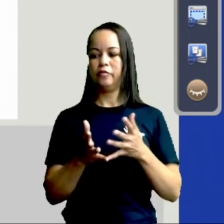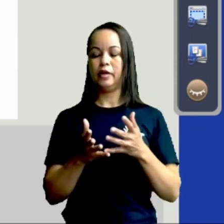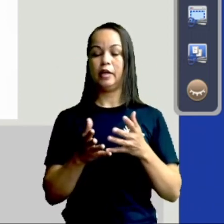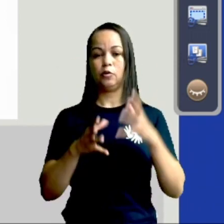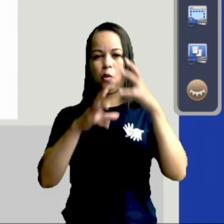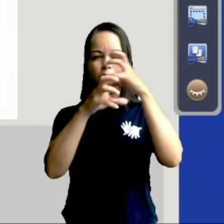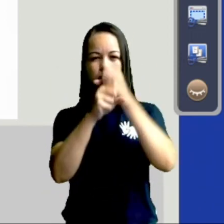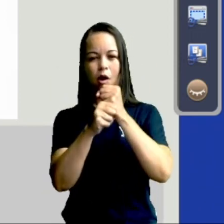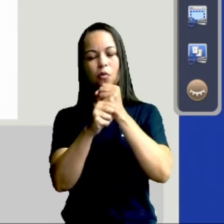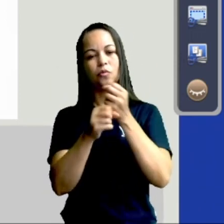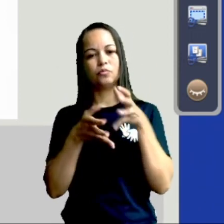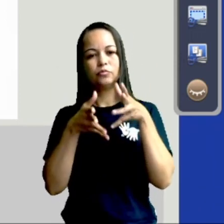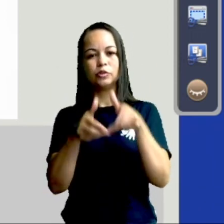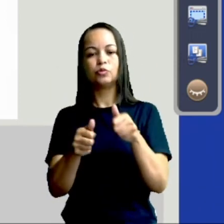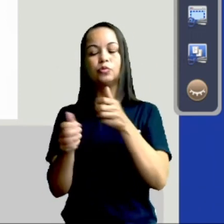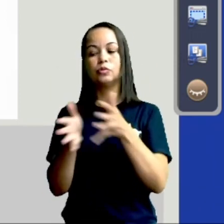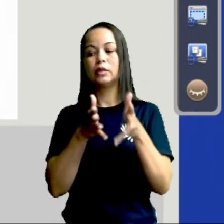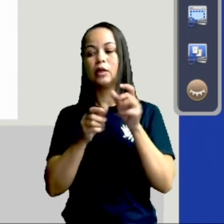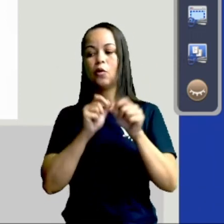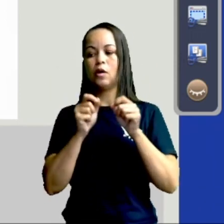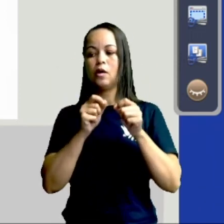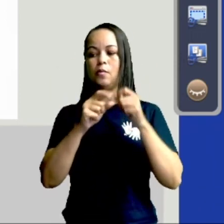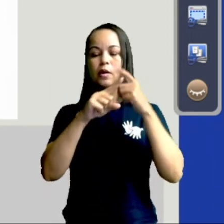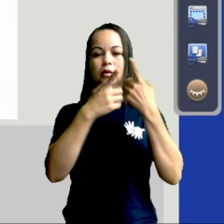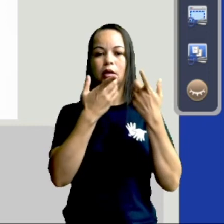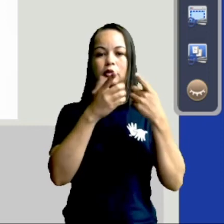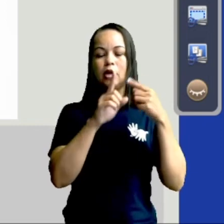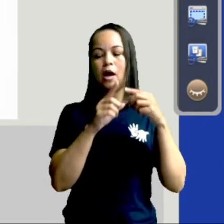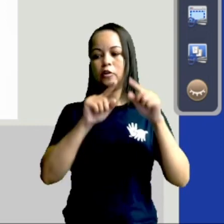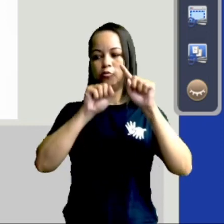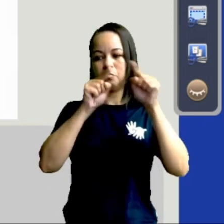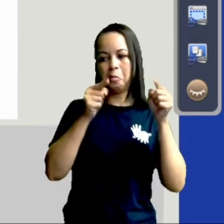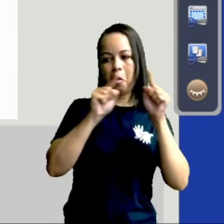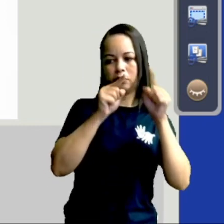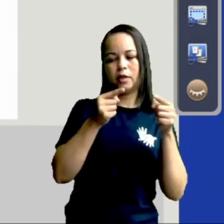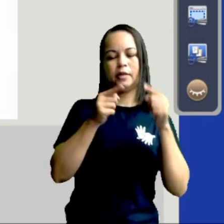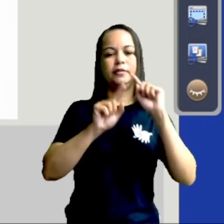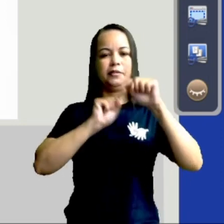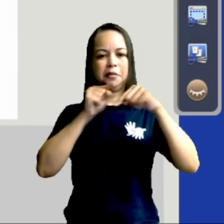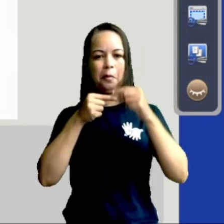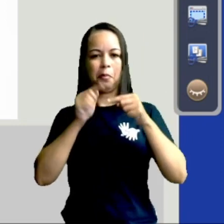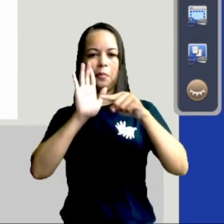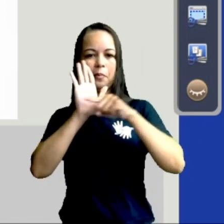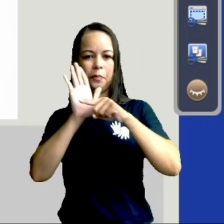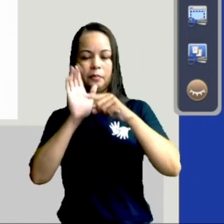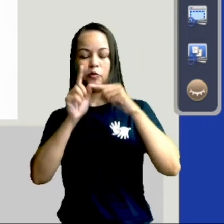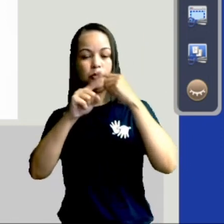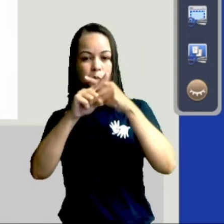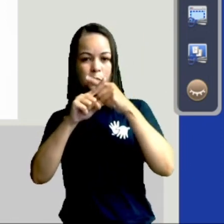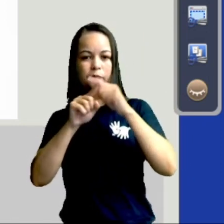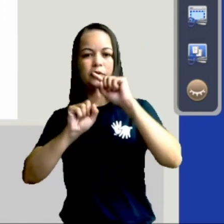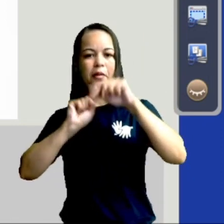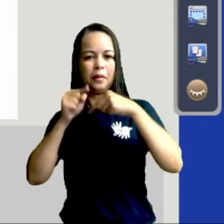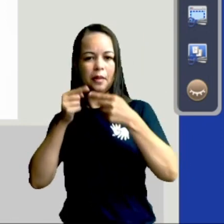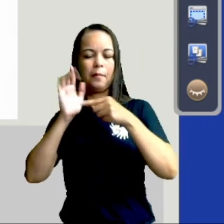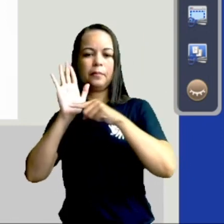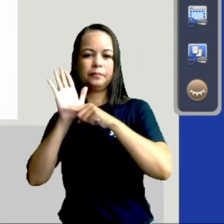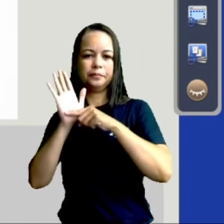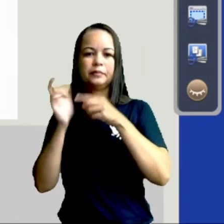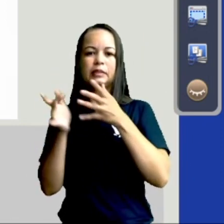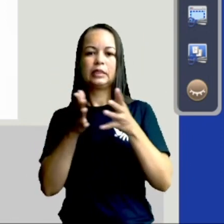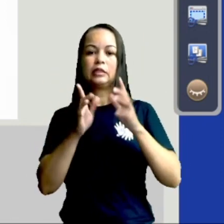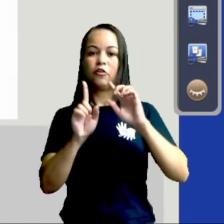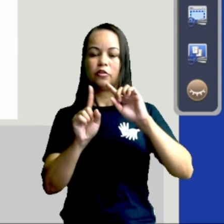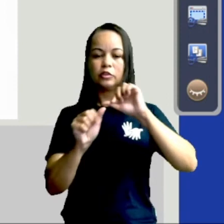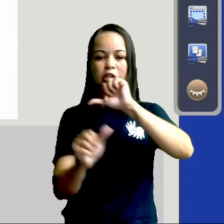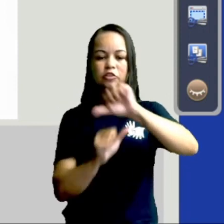ó, calculou a potência, calculou as multiplicações, por último, a subtração no jogo do sinal virou uma soma,